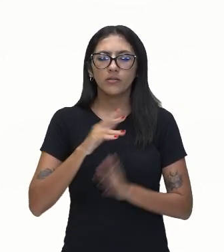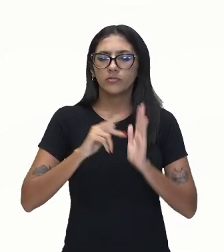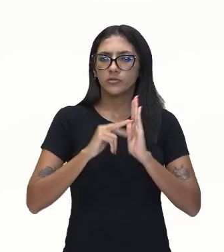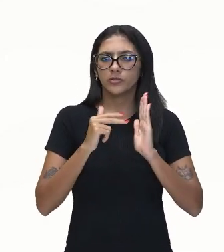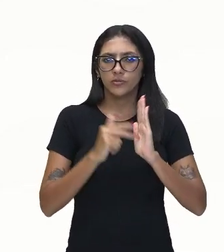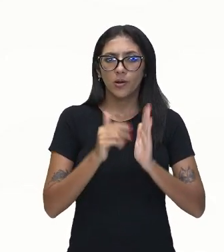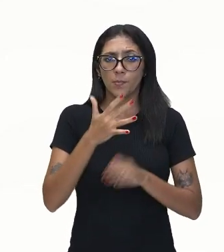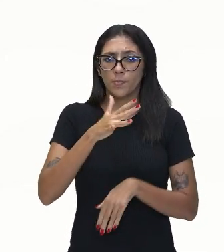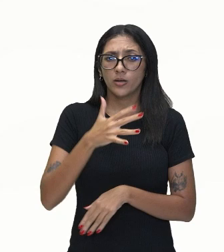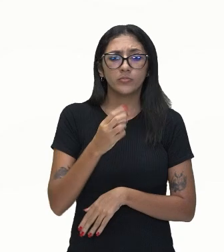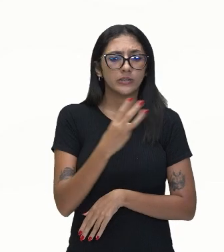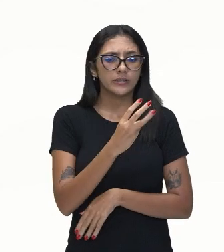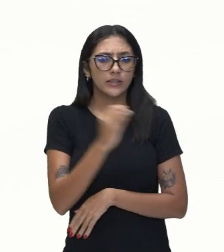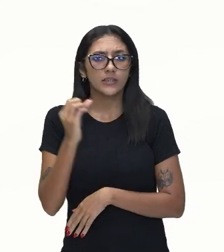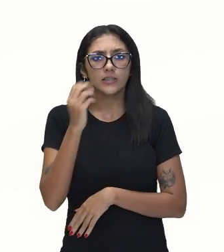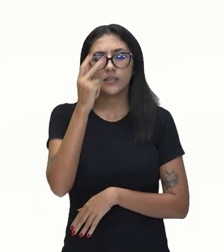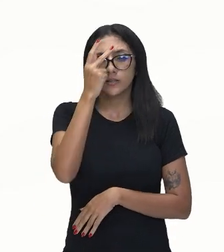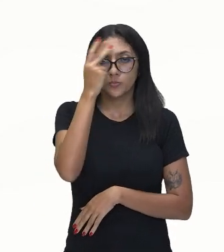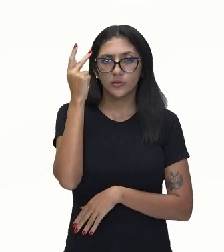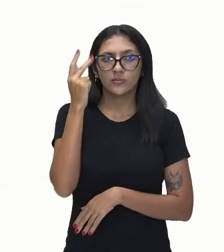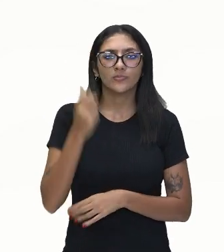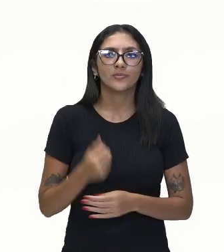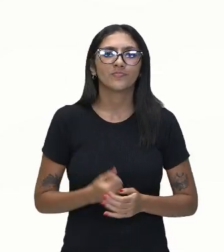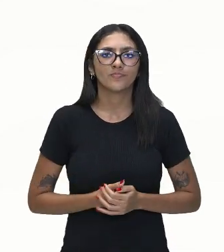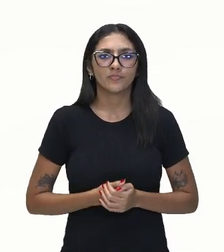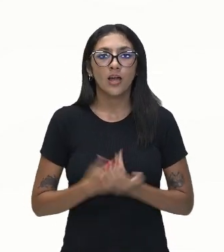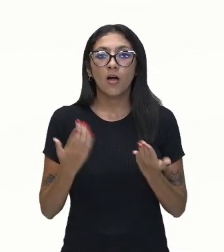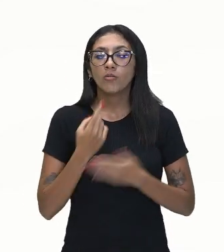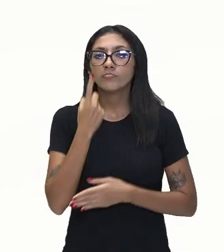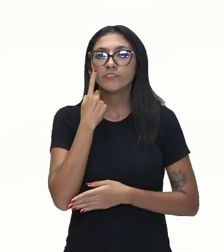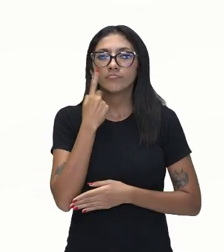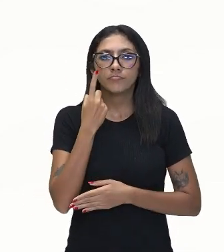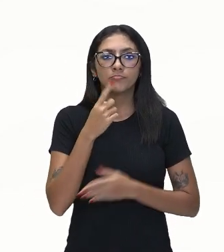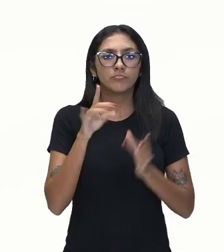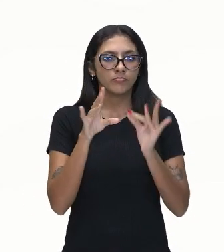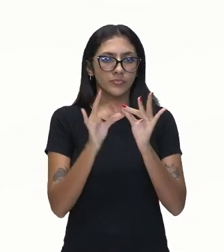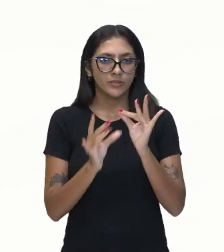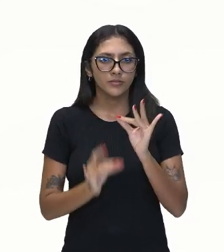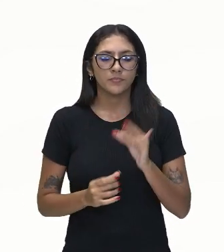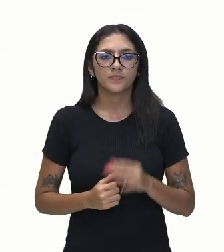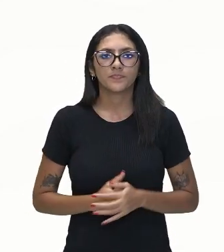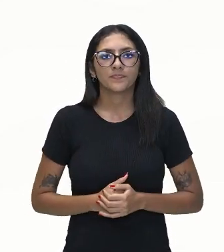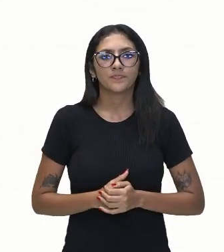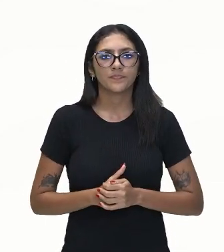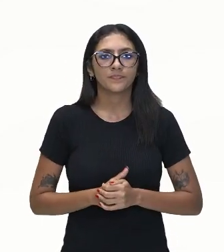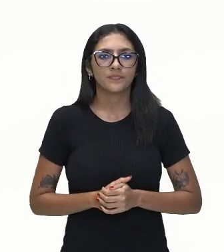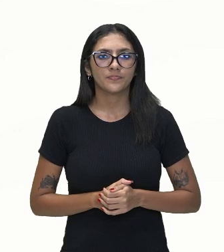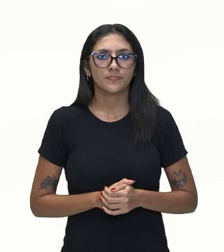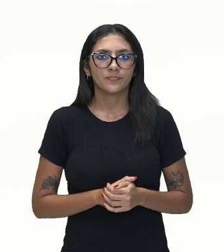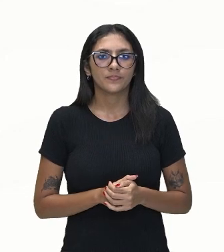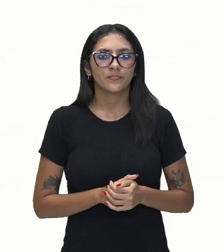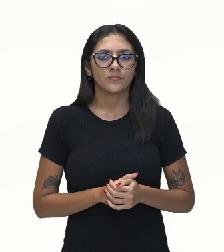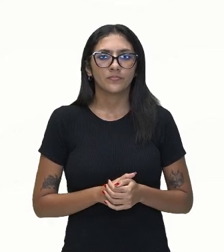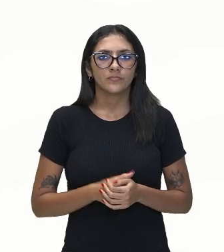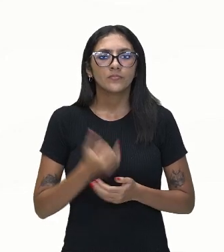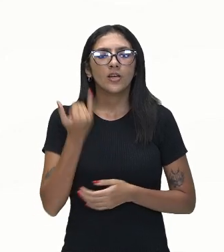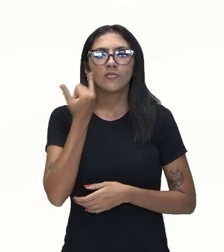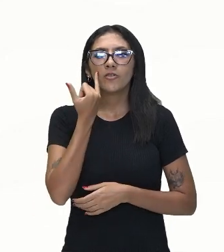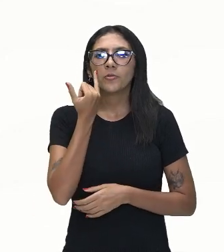no plural. Agora, vamos ver a observação. Uma observação acerca